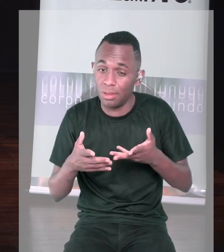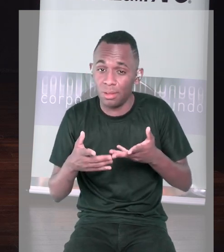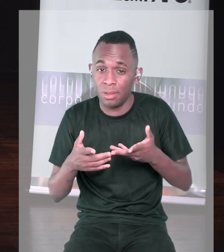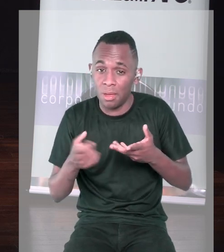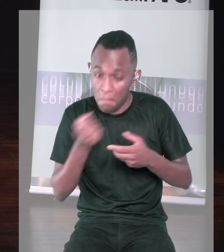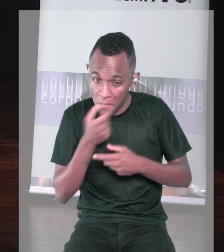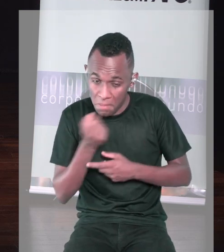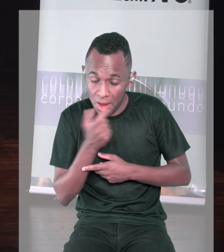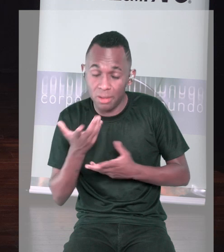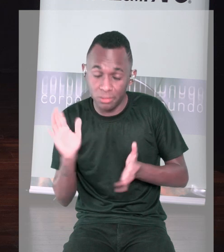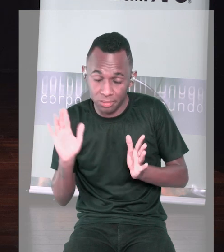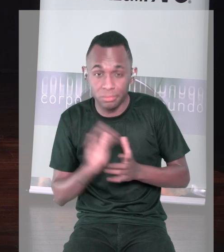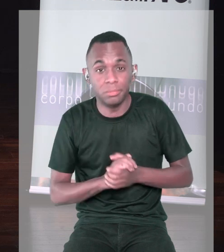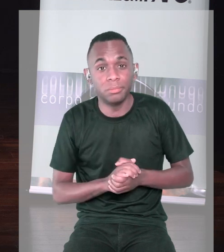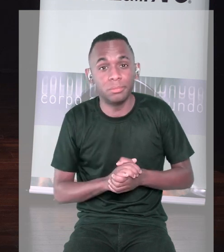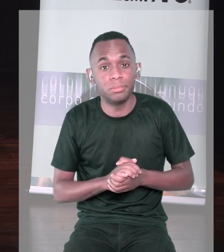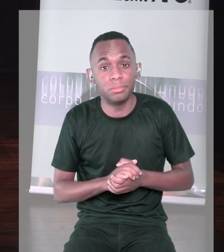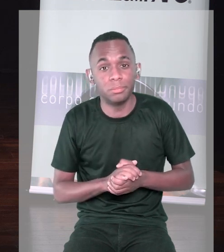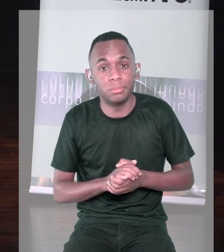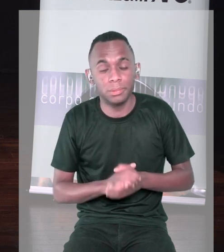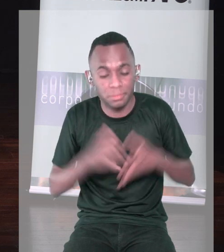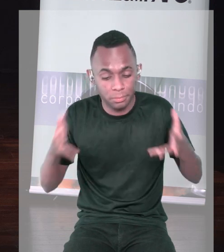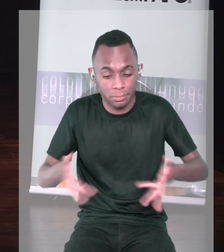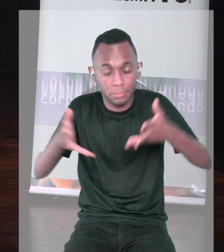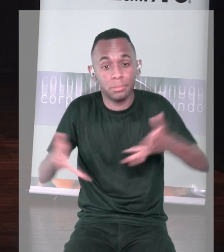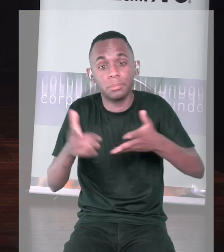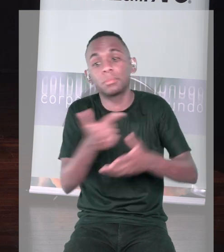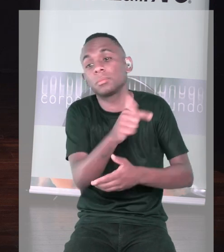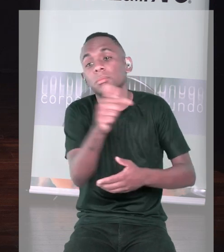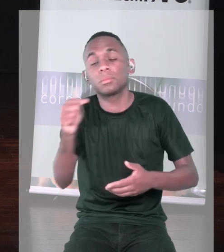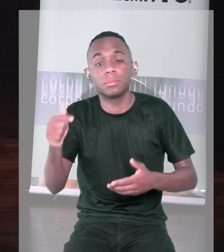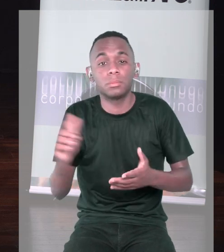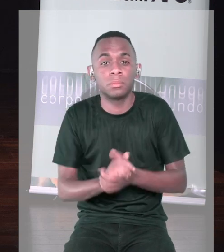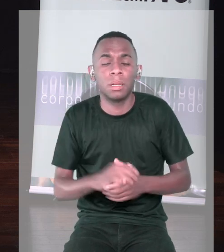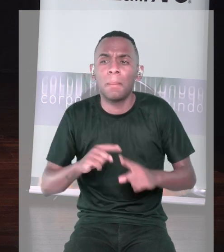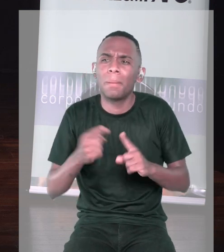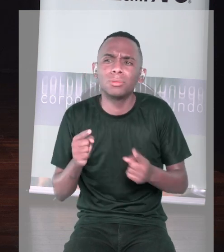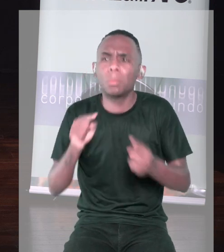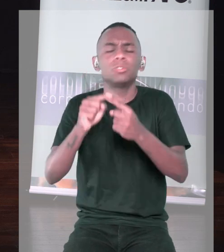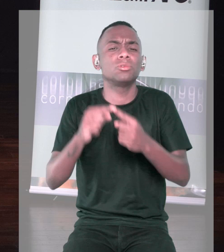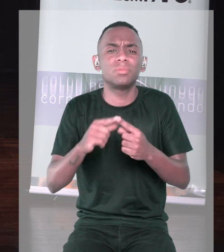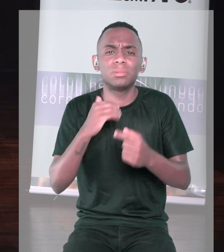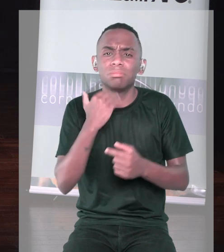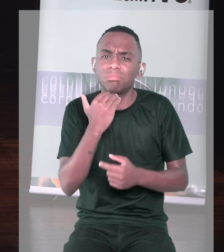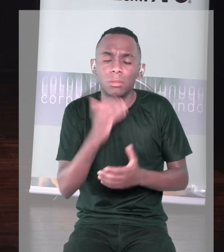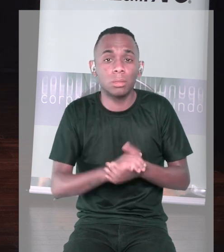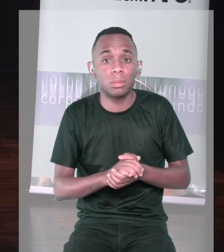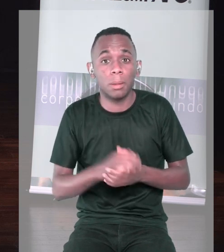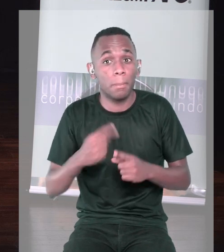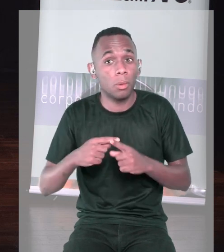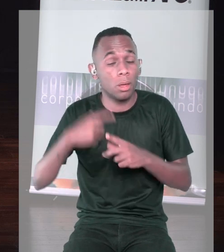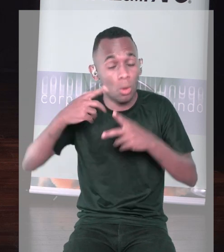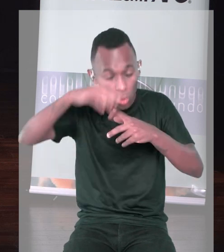enaltecidos, e dizem com ironia sobre como os amantes veem a si próprios, enaltecidos um para o outro sem nenhum mérito.